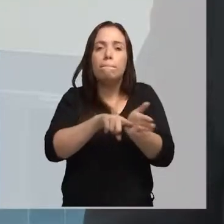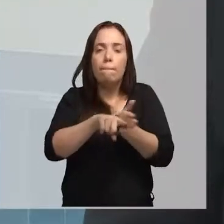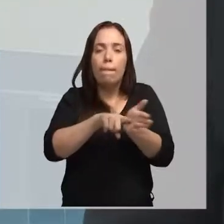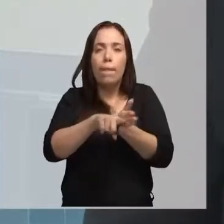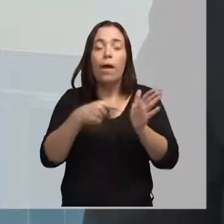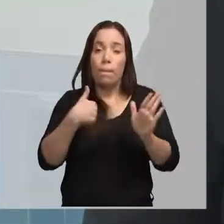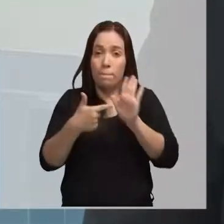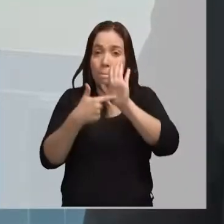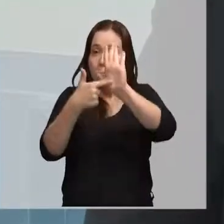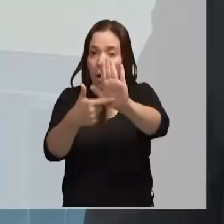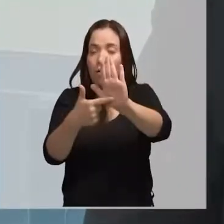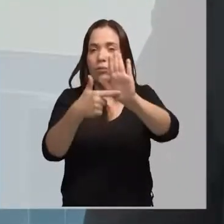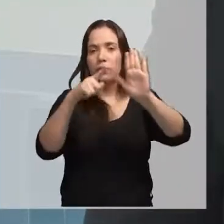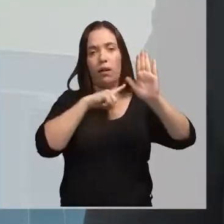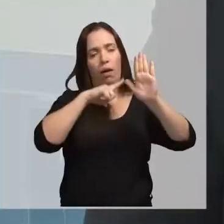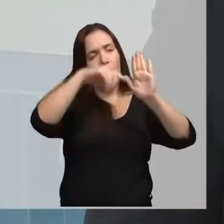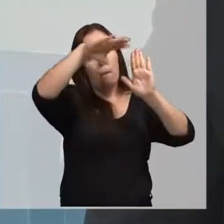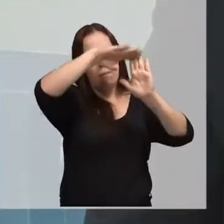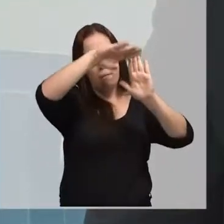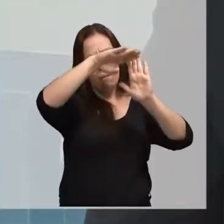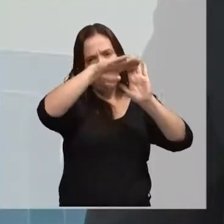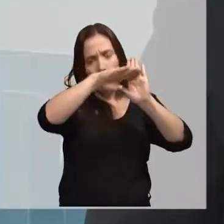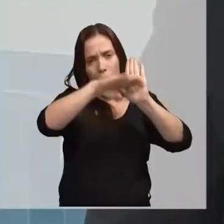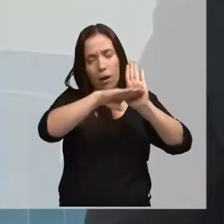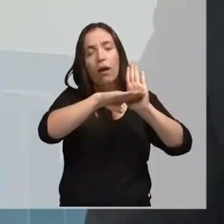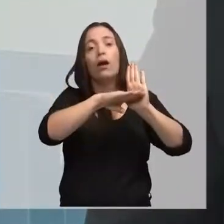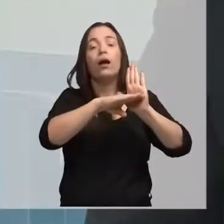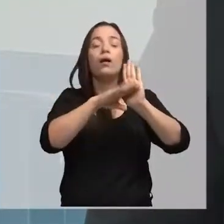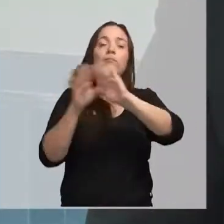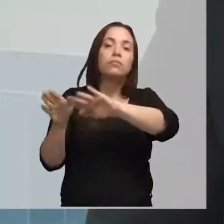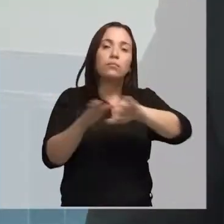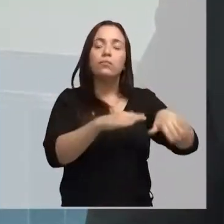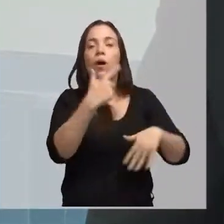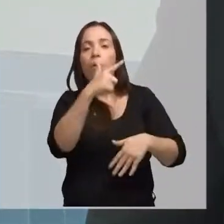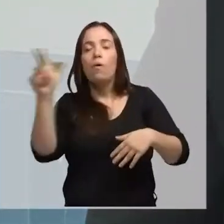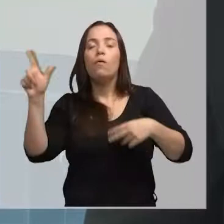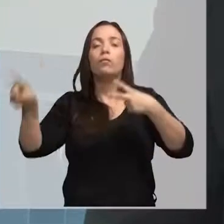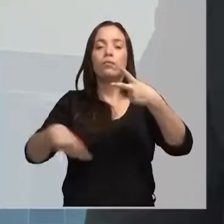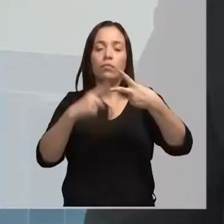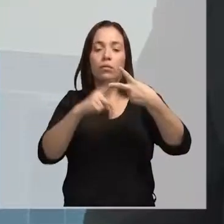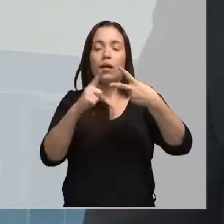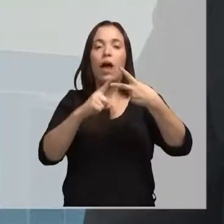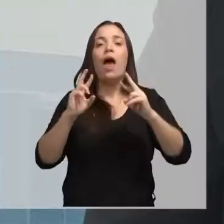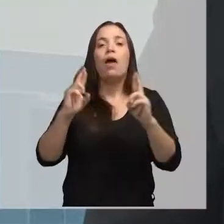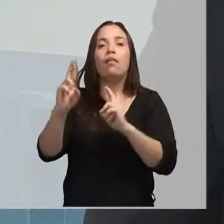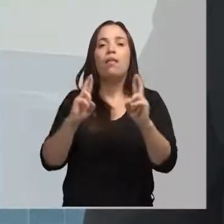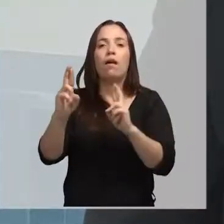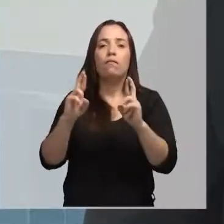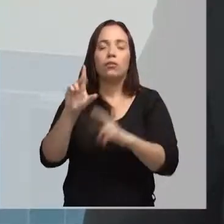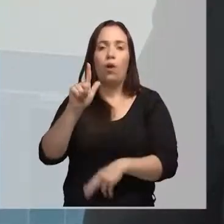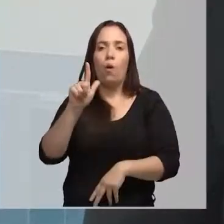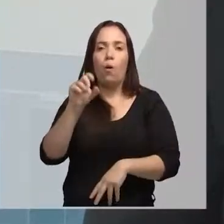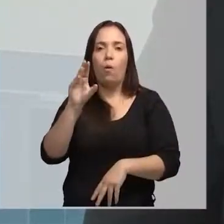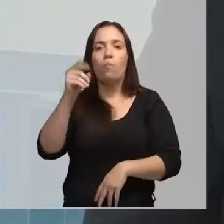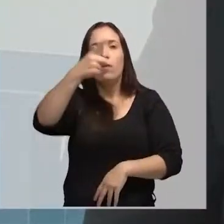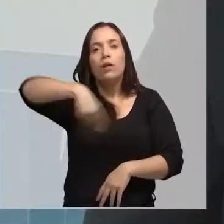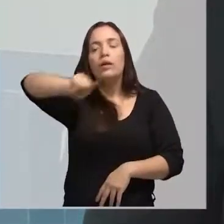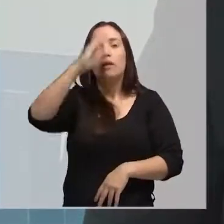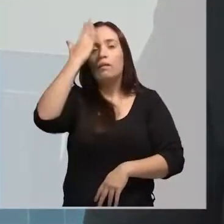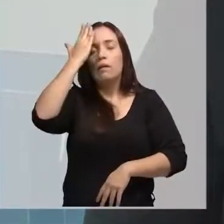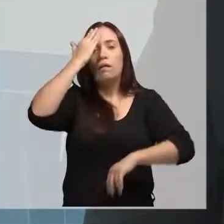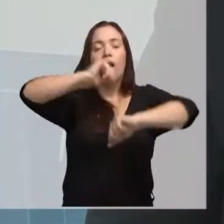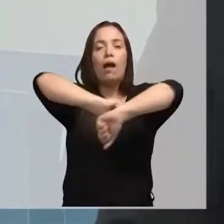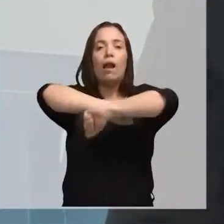eu vou para as entrevistas feitas na Rede Globo de televisão, que é muito importante para você entender o